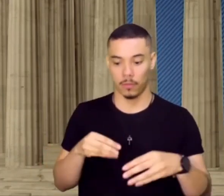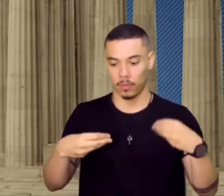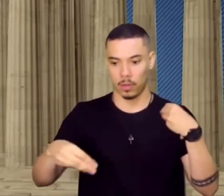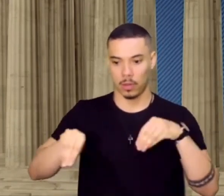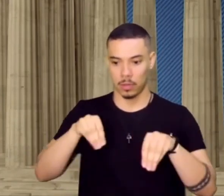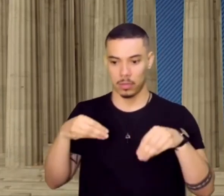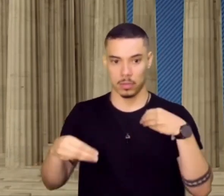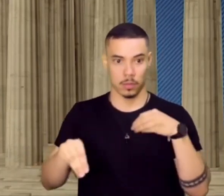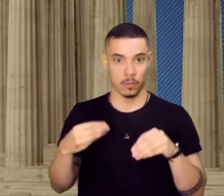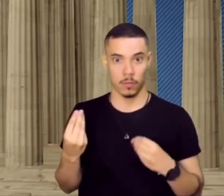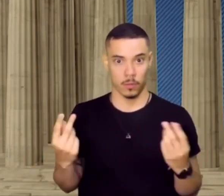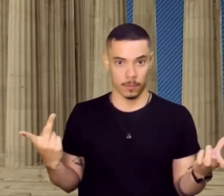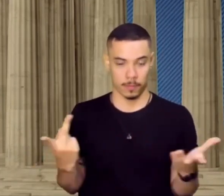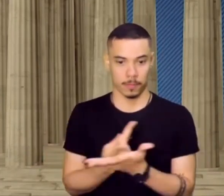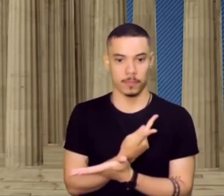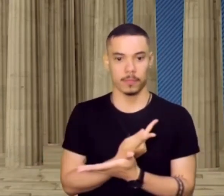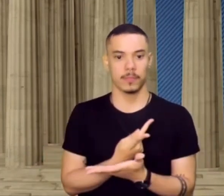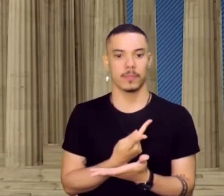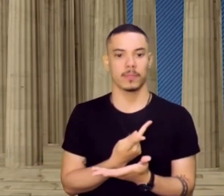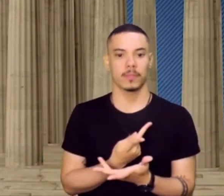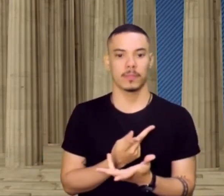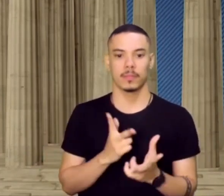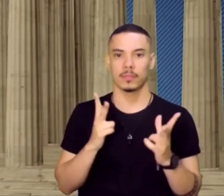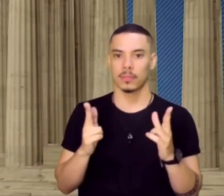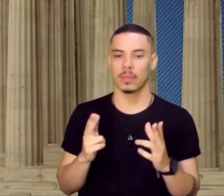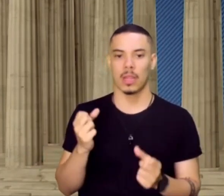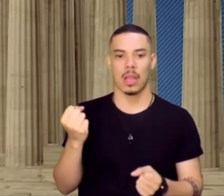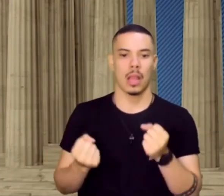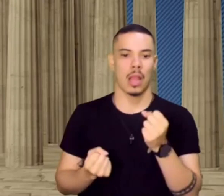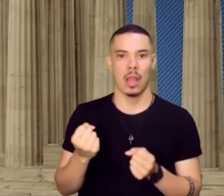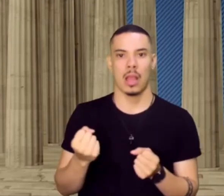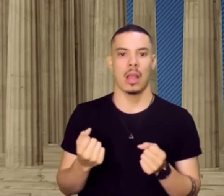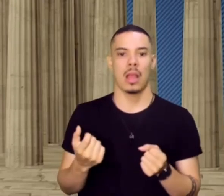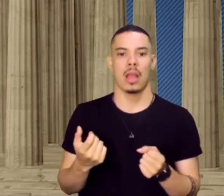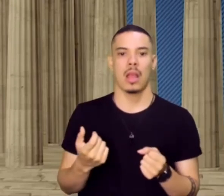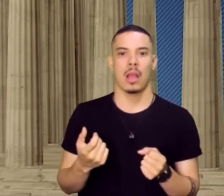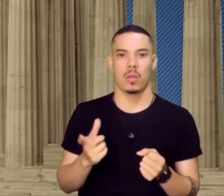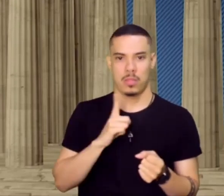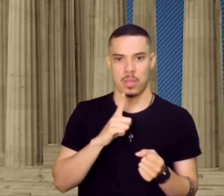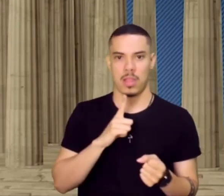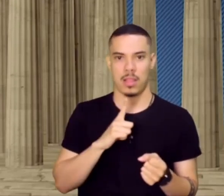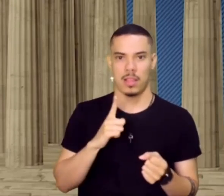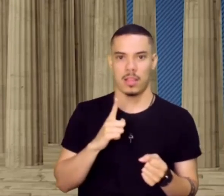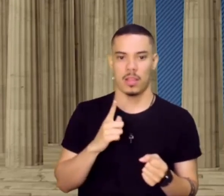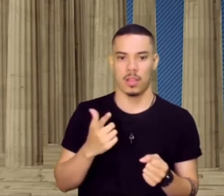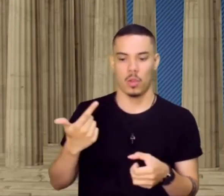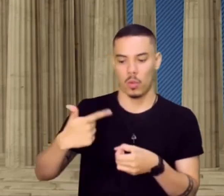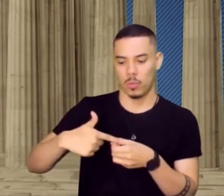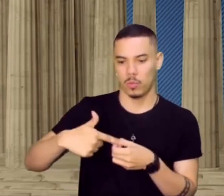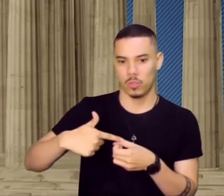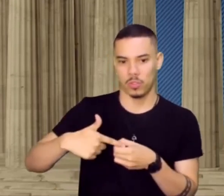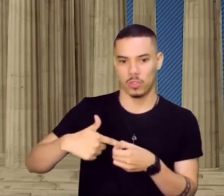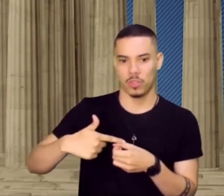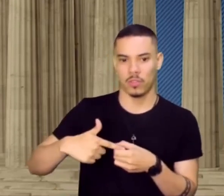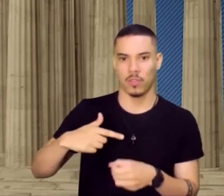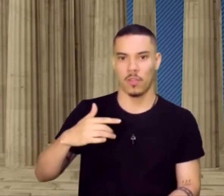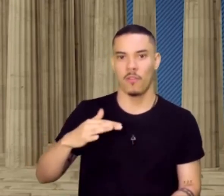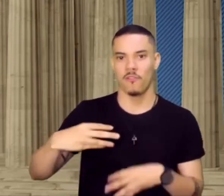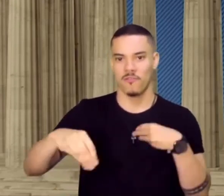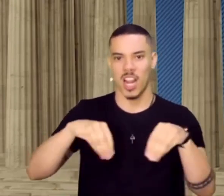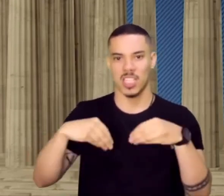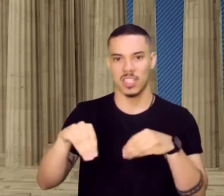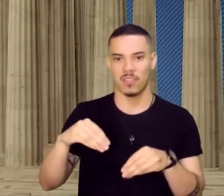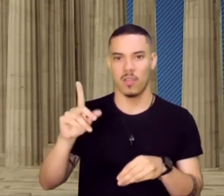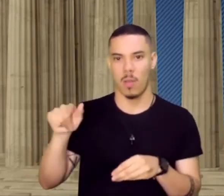ó. Como o carro, a combustível é flex, né? Flex, que é gasolina e álcool. Então, nessa